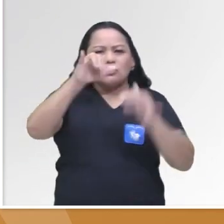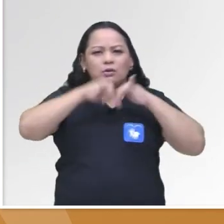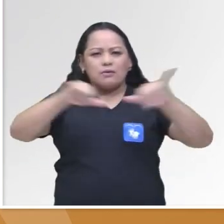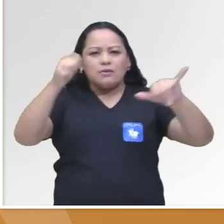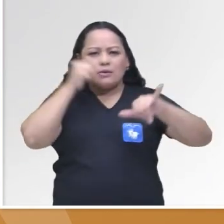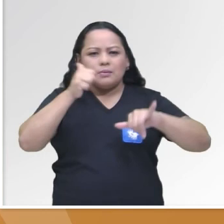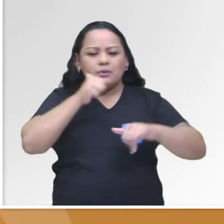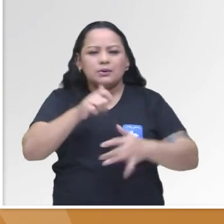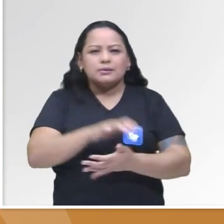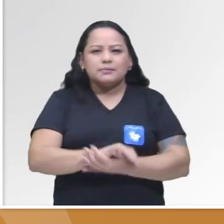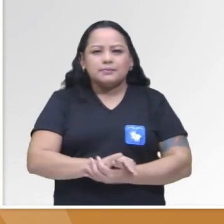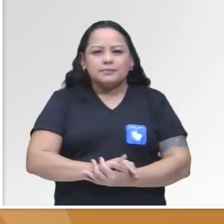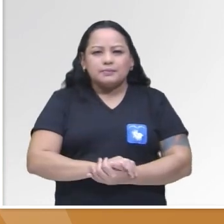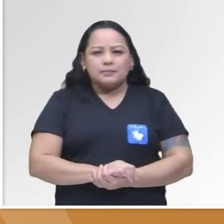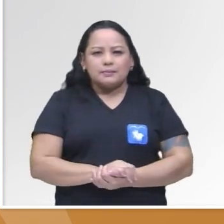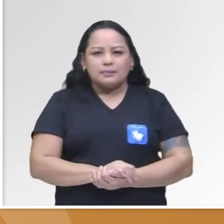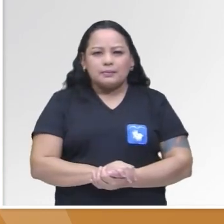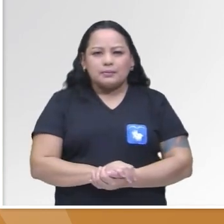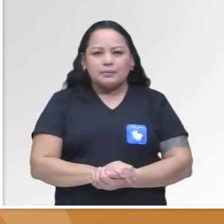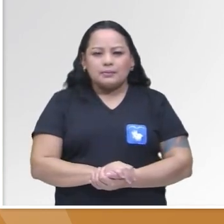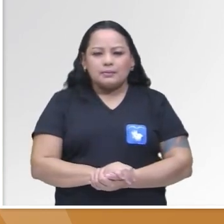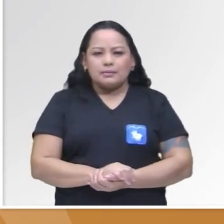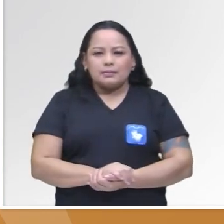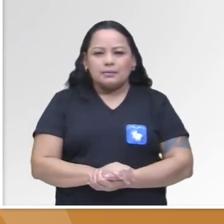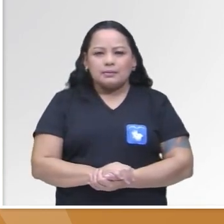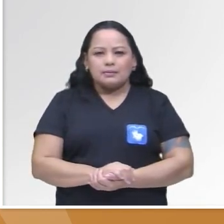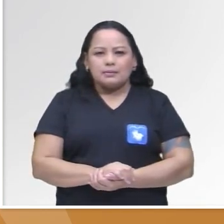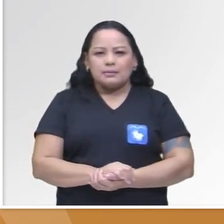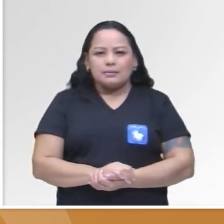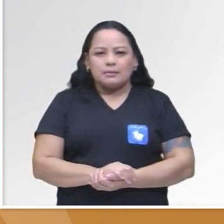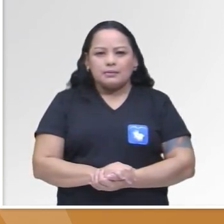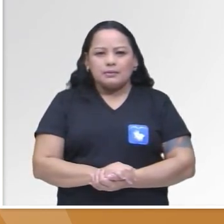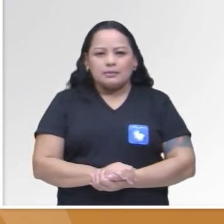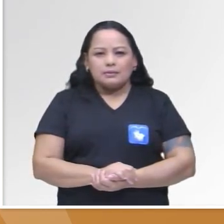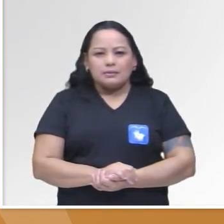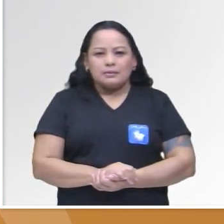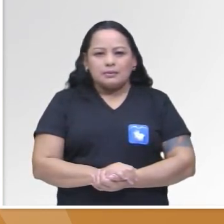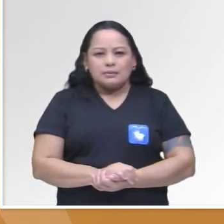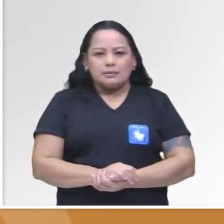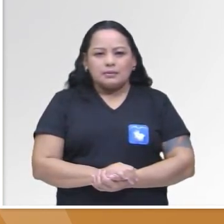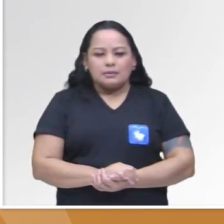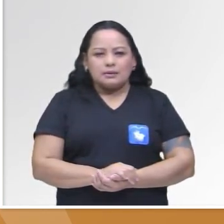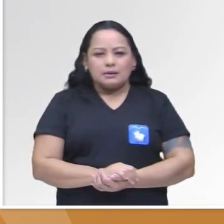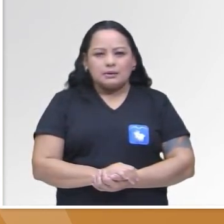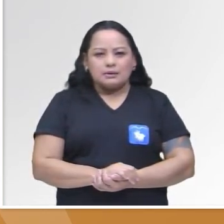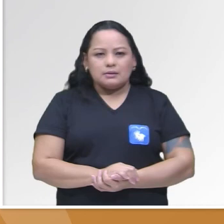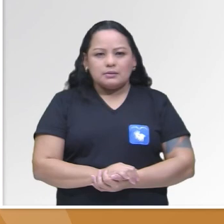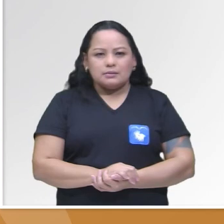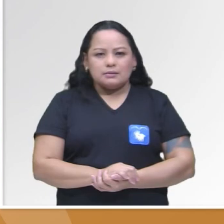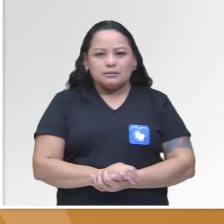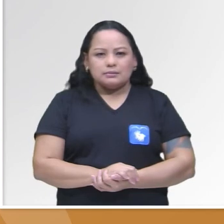Camarada Prestes, camarada Olga. Eu farei com que você chegue ao Brasil salvo.